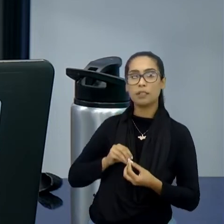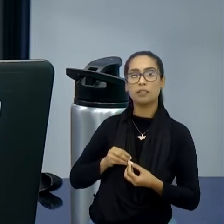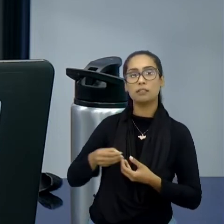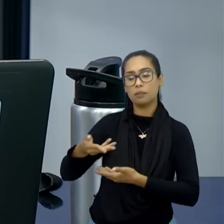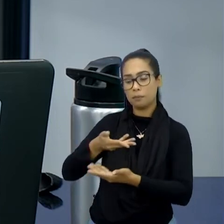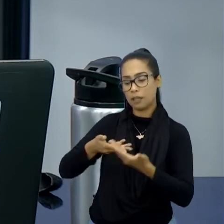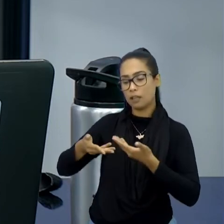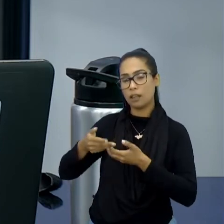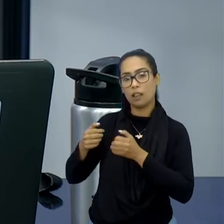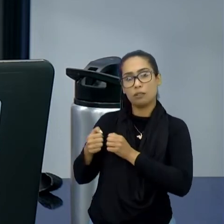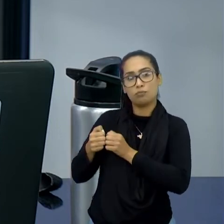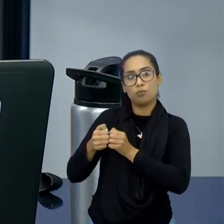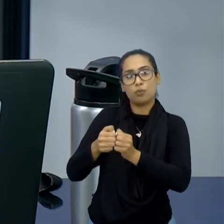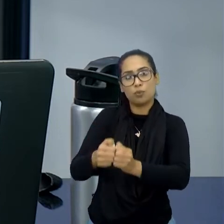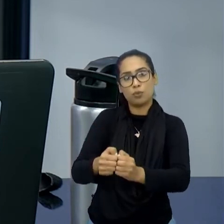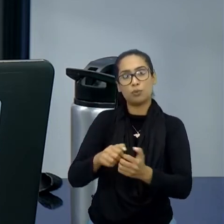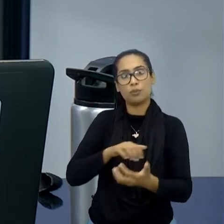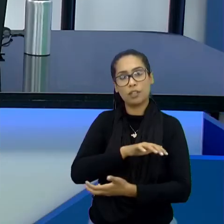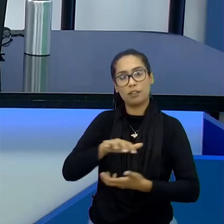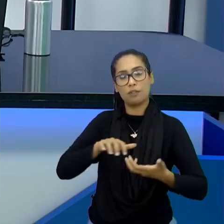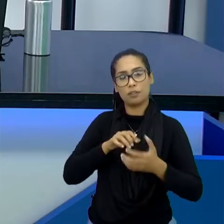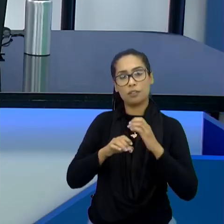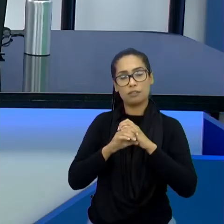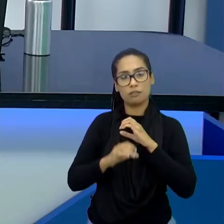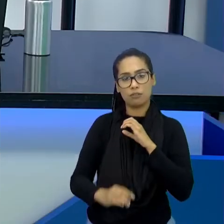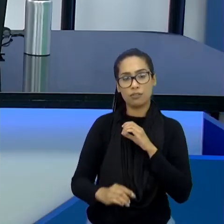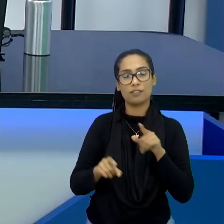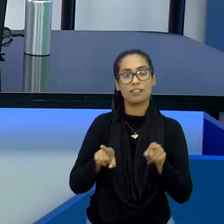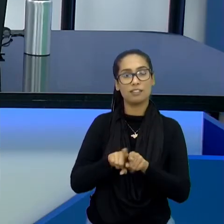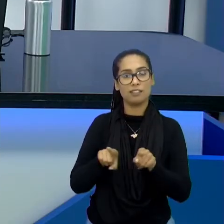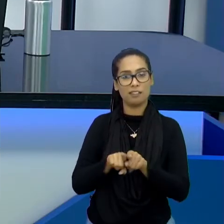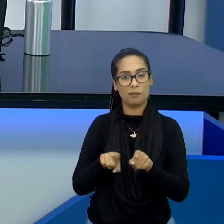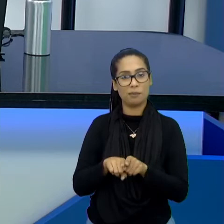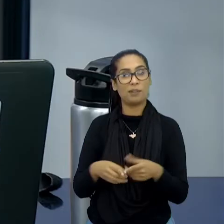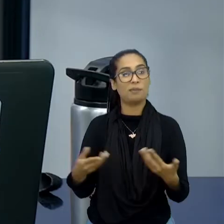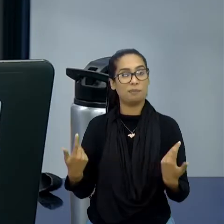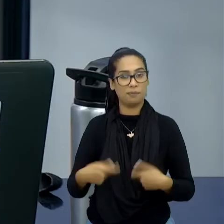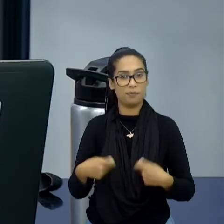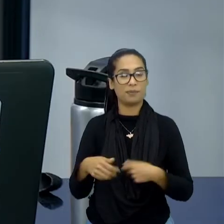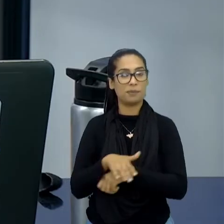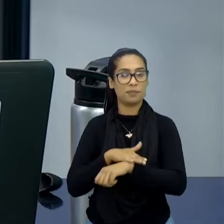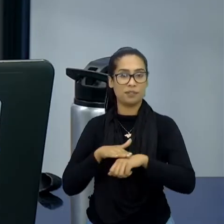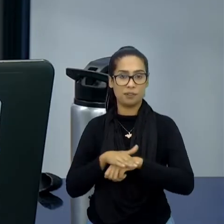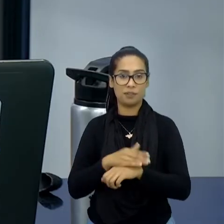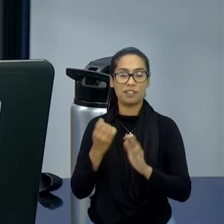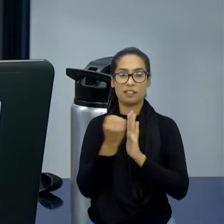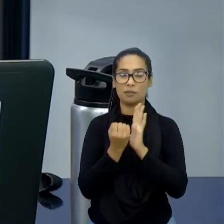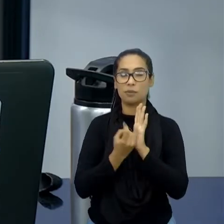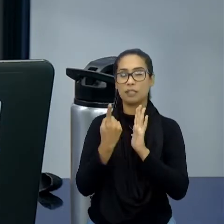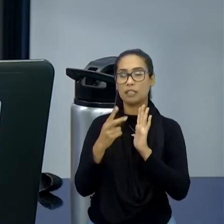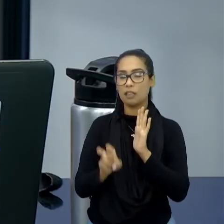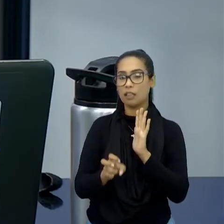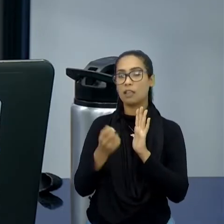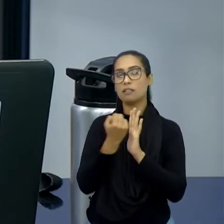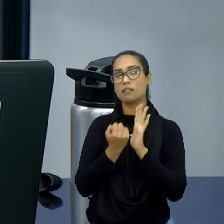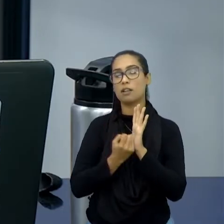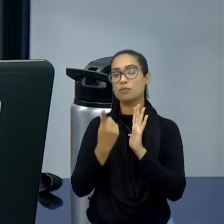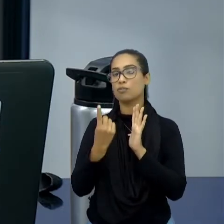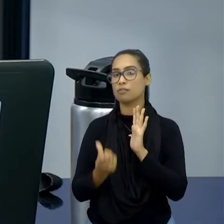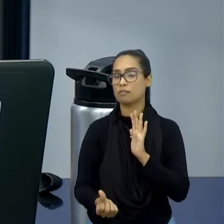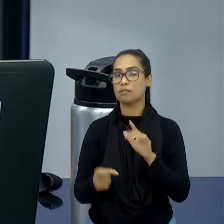sobre revolução científica. Revolução científica no século XV, no século XVI, e a gente ir